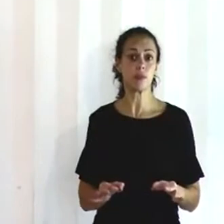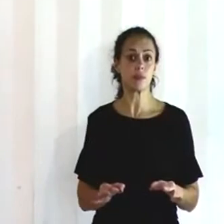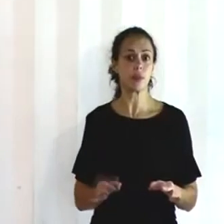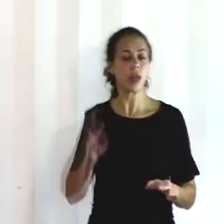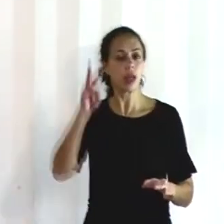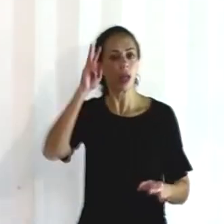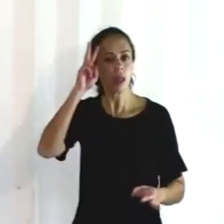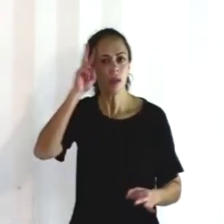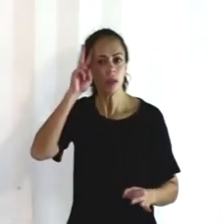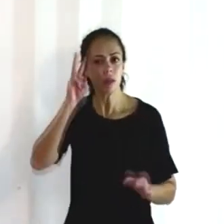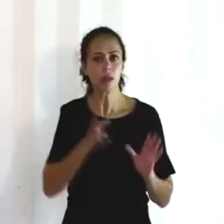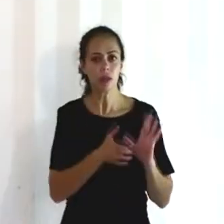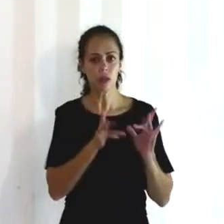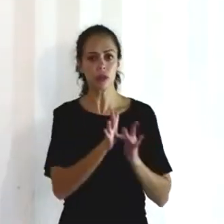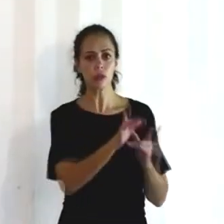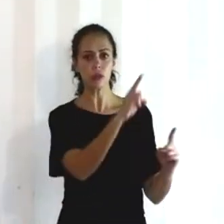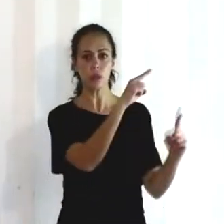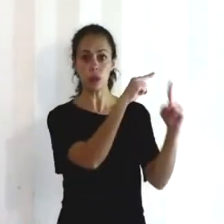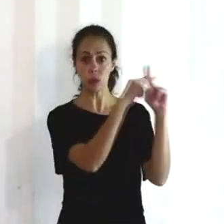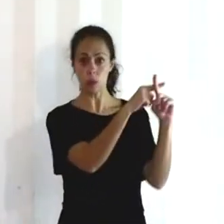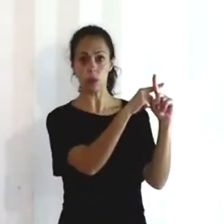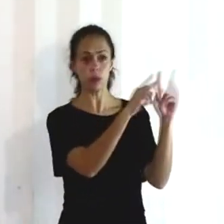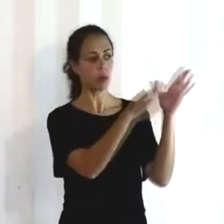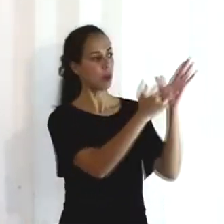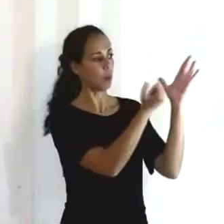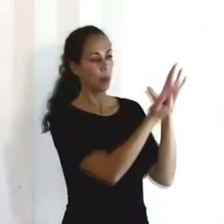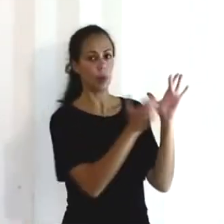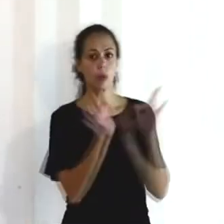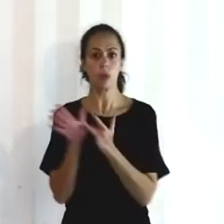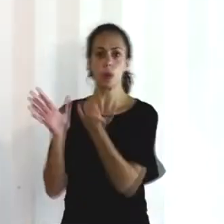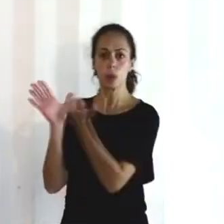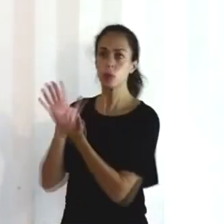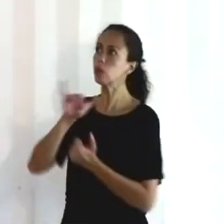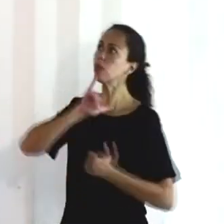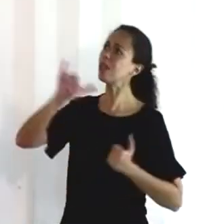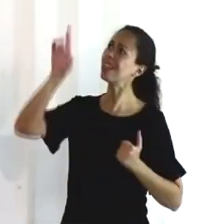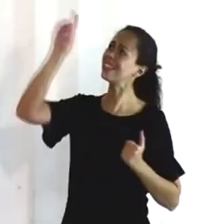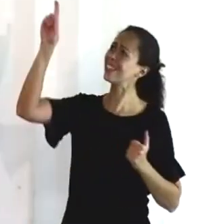cruz, ele fala com o seu Pai, e ele diz o quê?